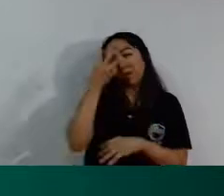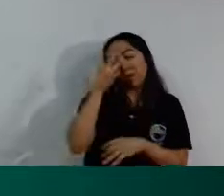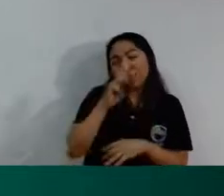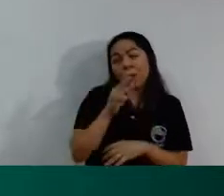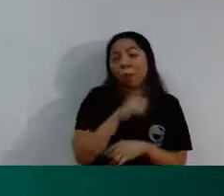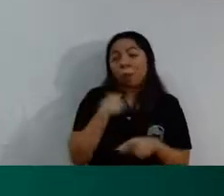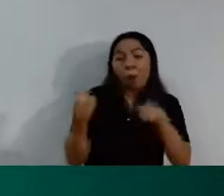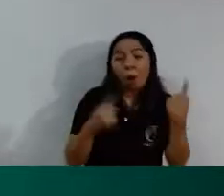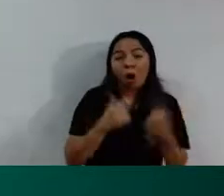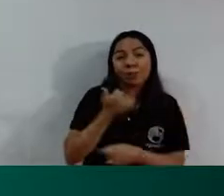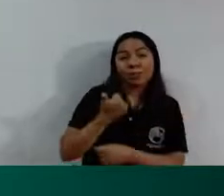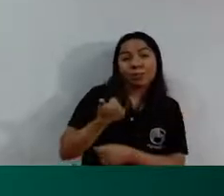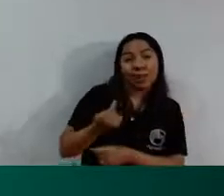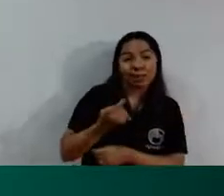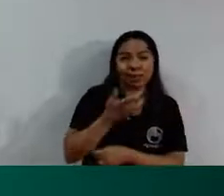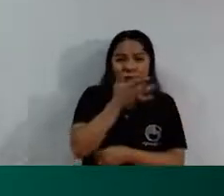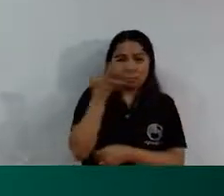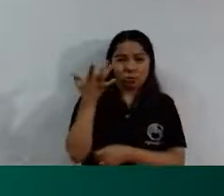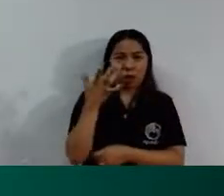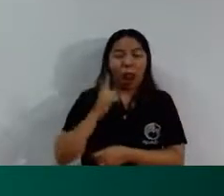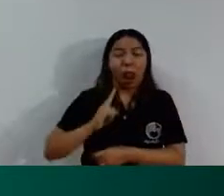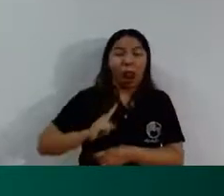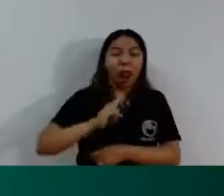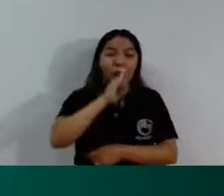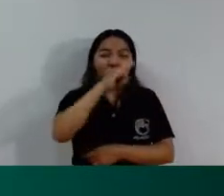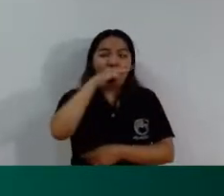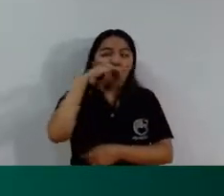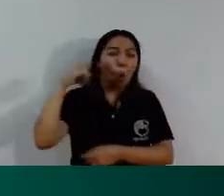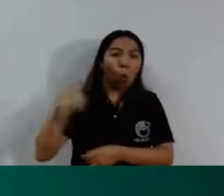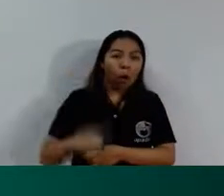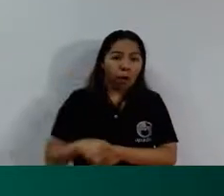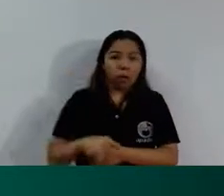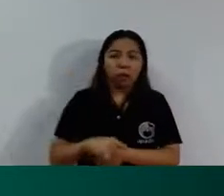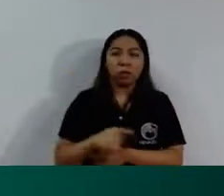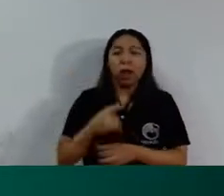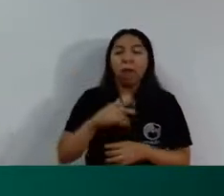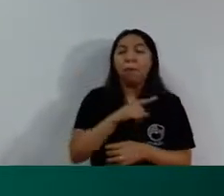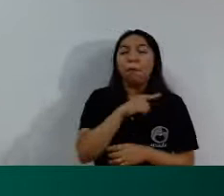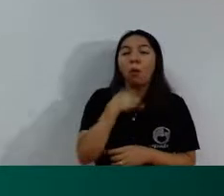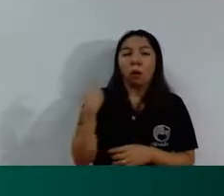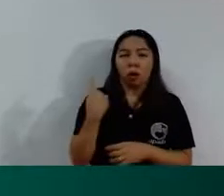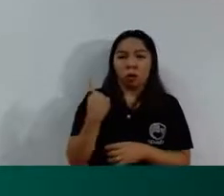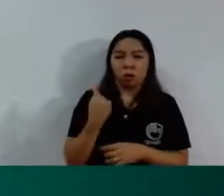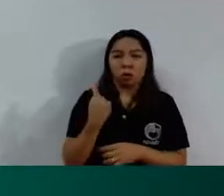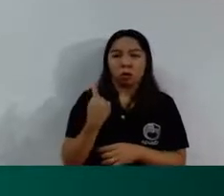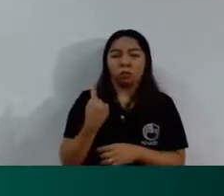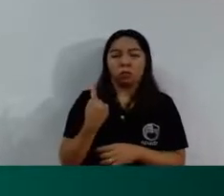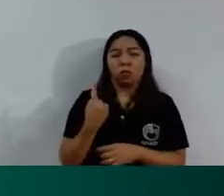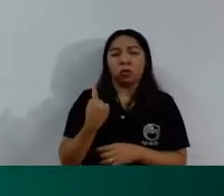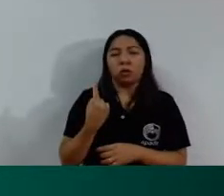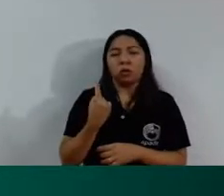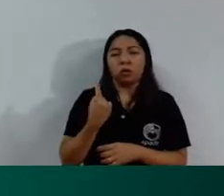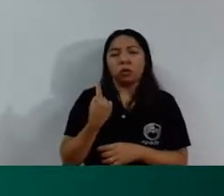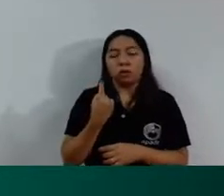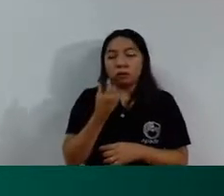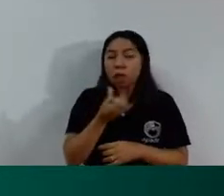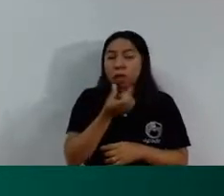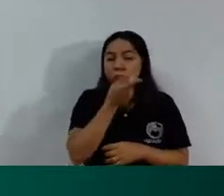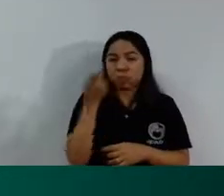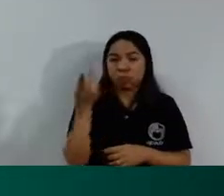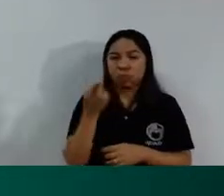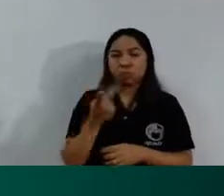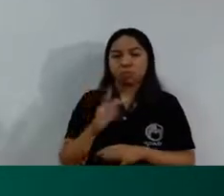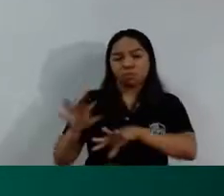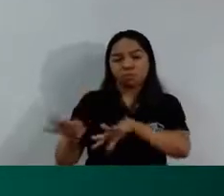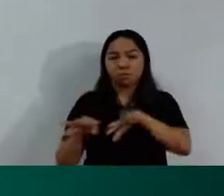pessoas enquanto na Ucrânia no período de cinco dias morreram sem pessoas mas a Ucrânia tá na Europa né então